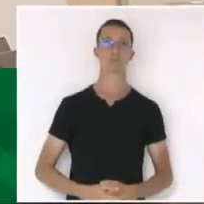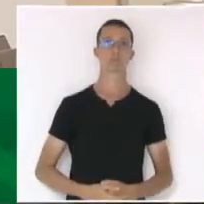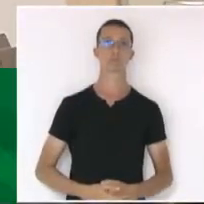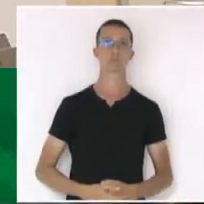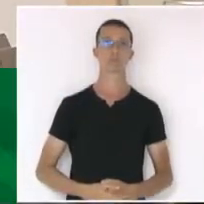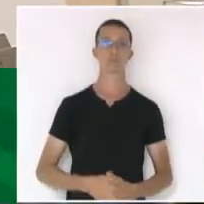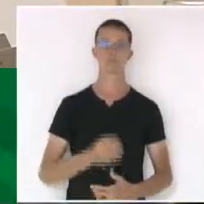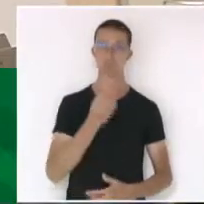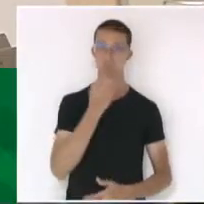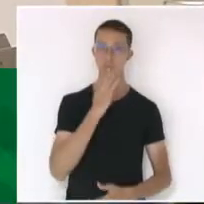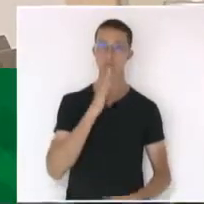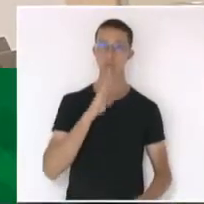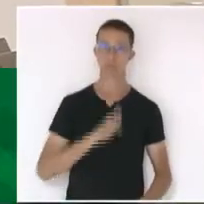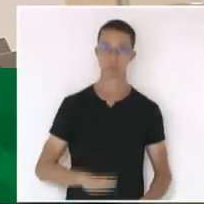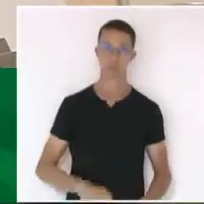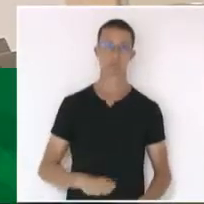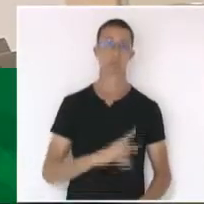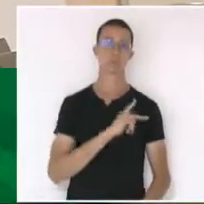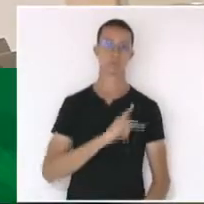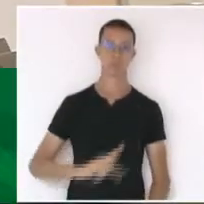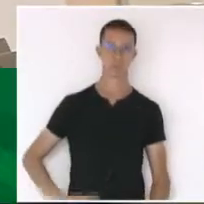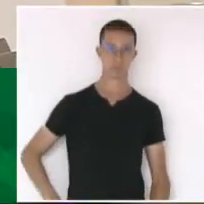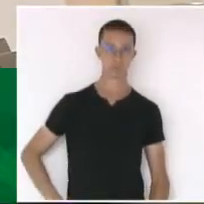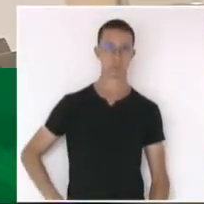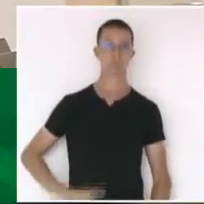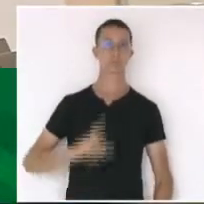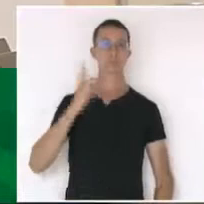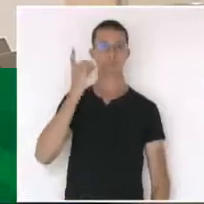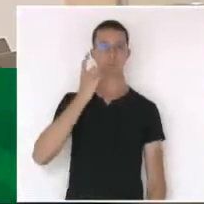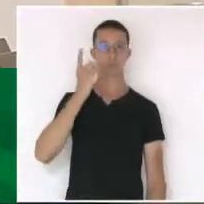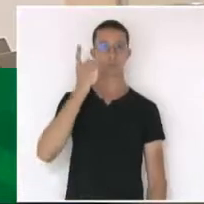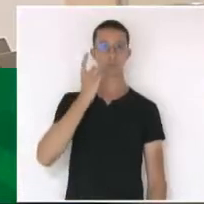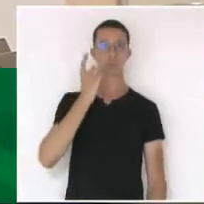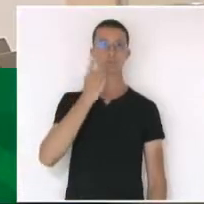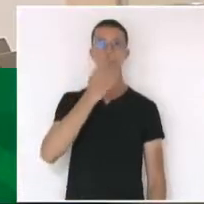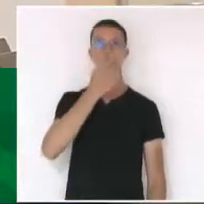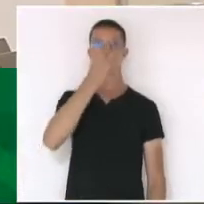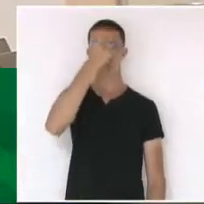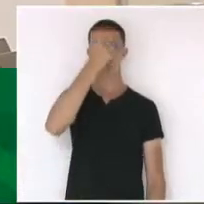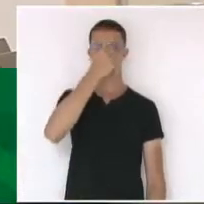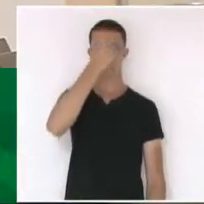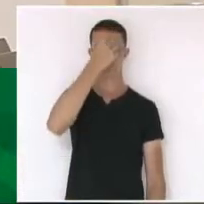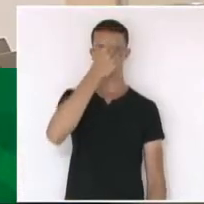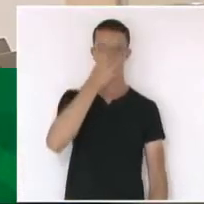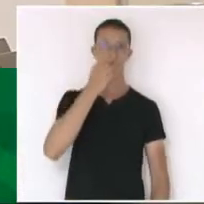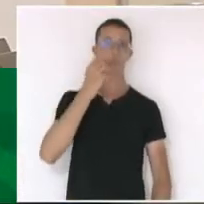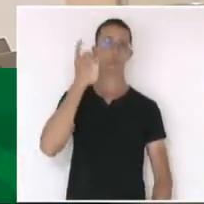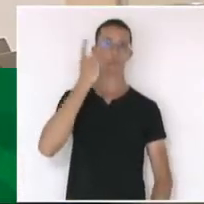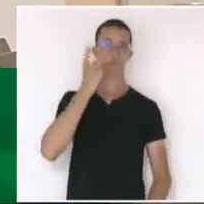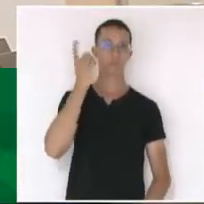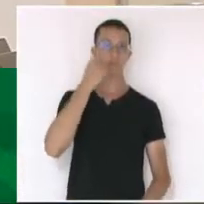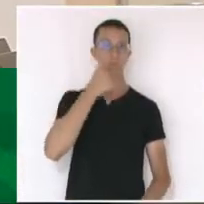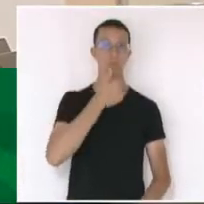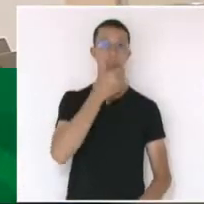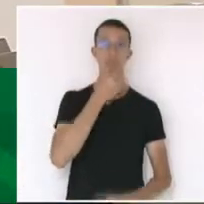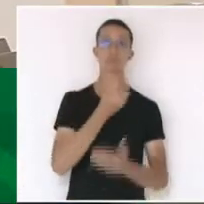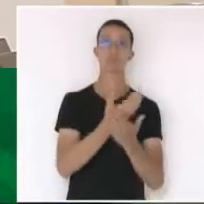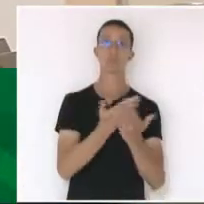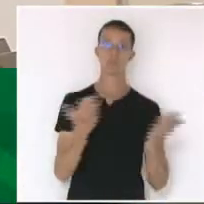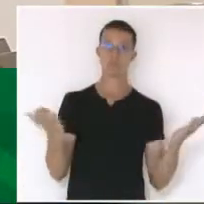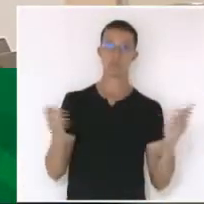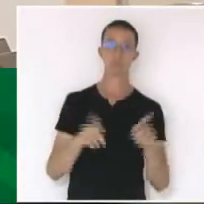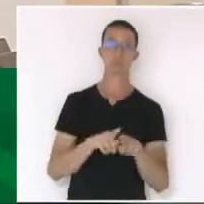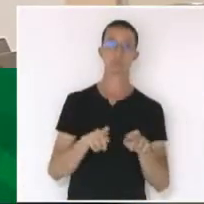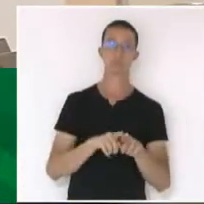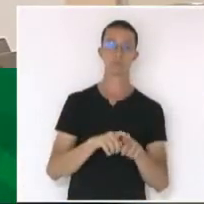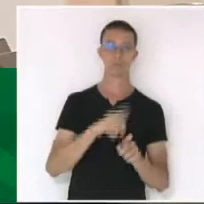Oi boa tarde senhor presidente Deputado Mauricio eskudlark senhores deputados e deputadas e aqueles e aquelas que nos